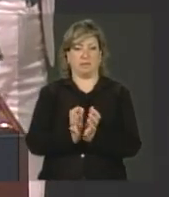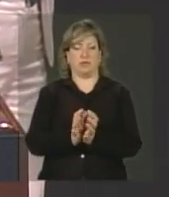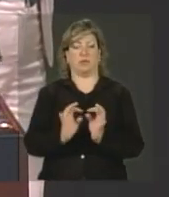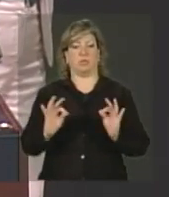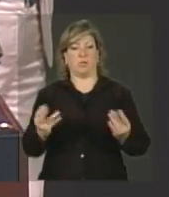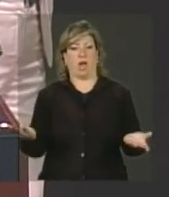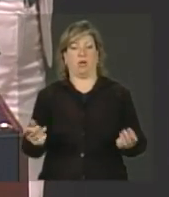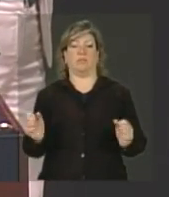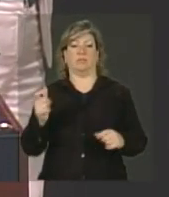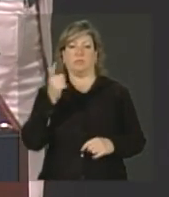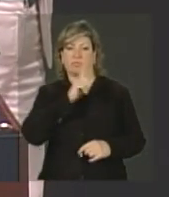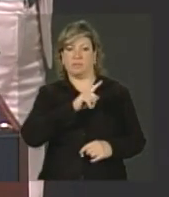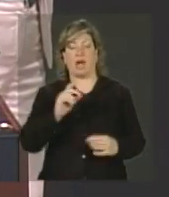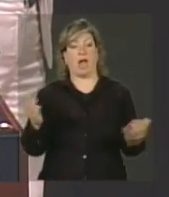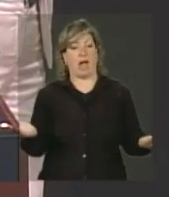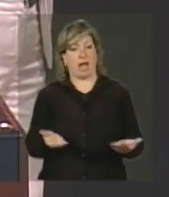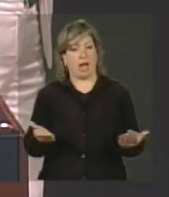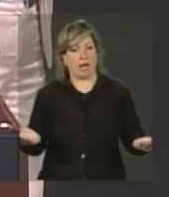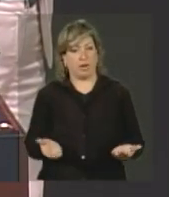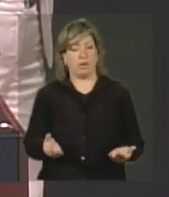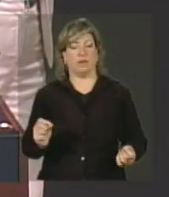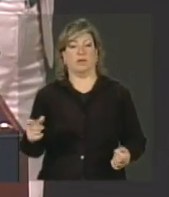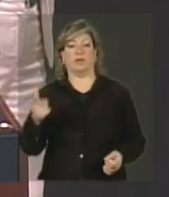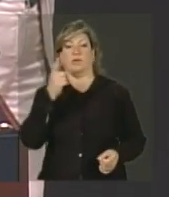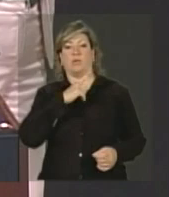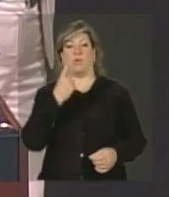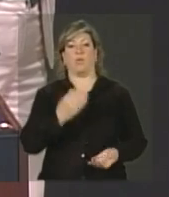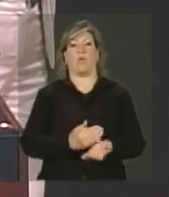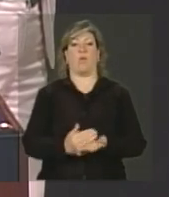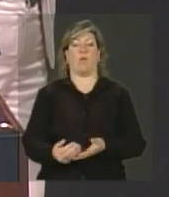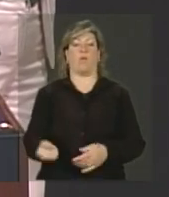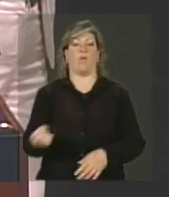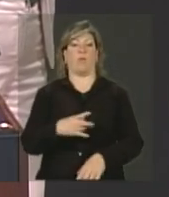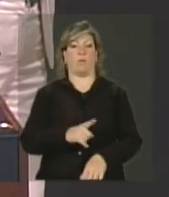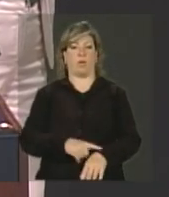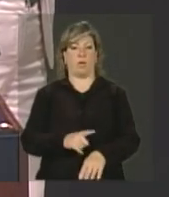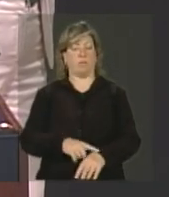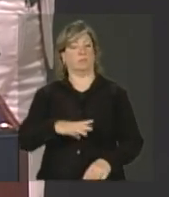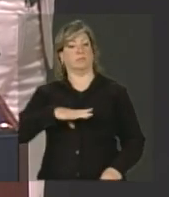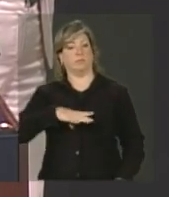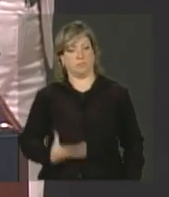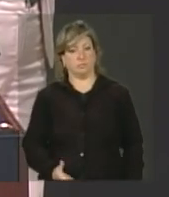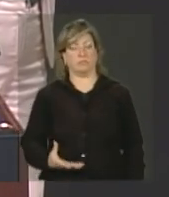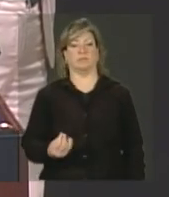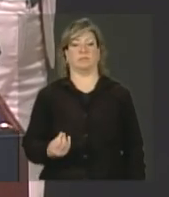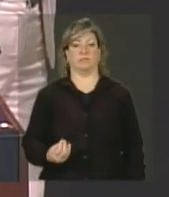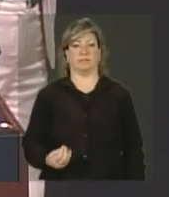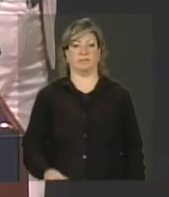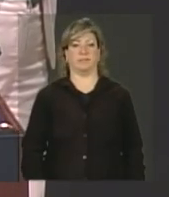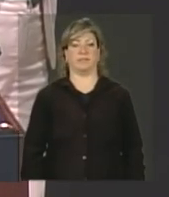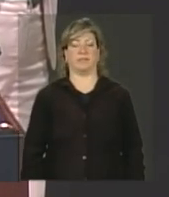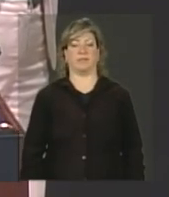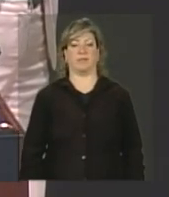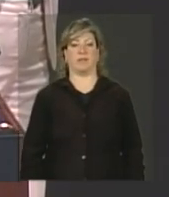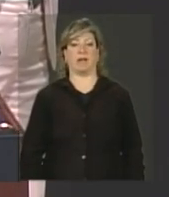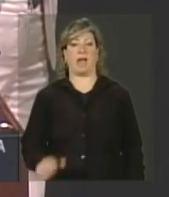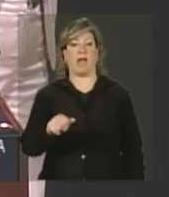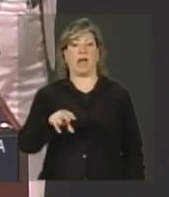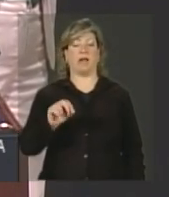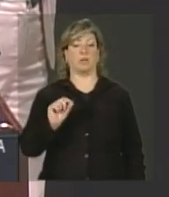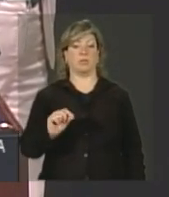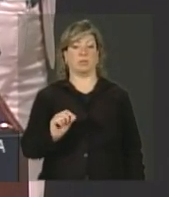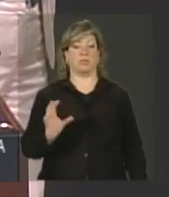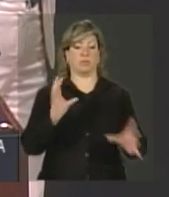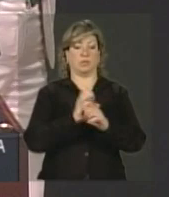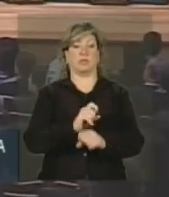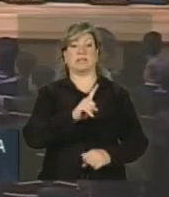Celebramos agora, portanto, o início de um novo momento e de um grande desafio. No ano do